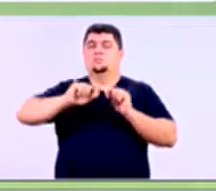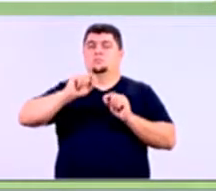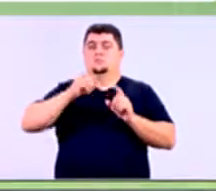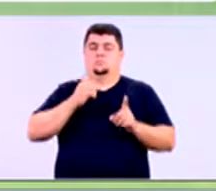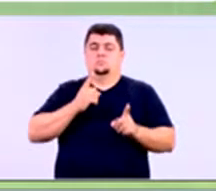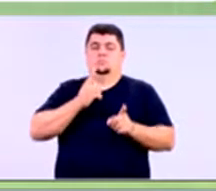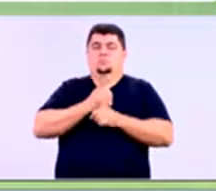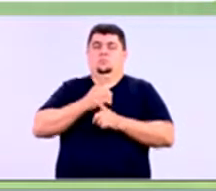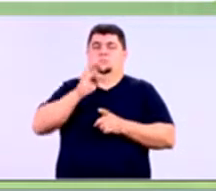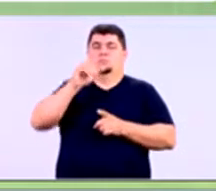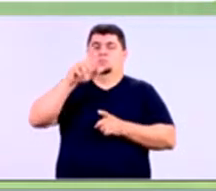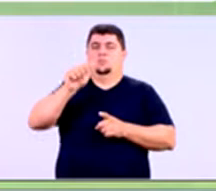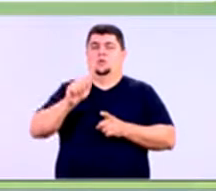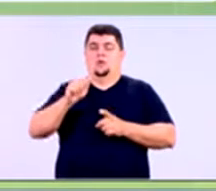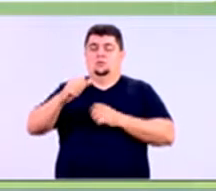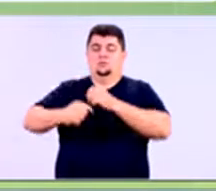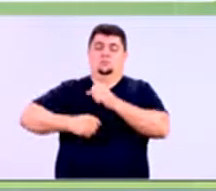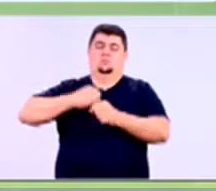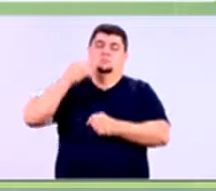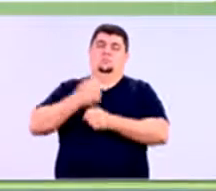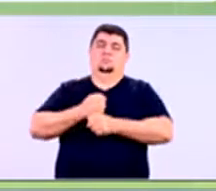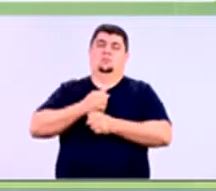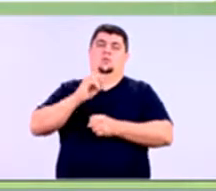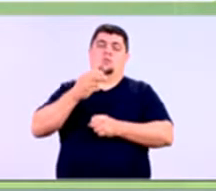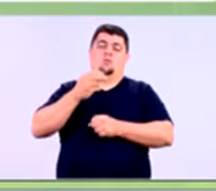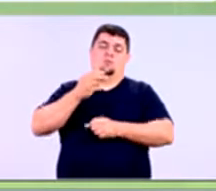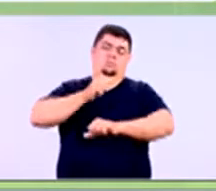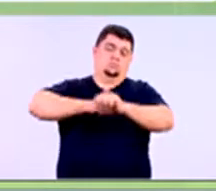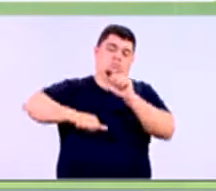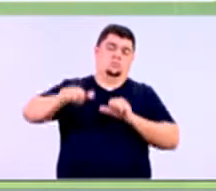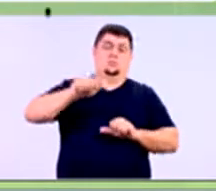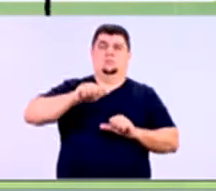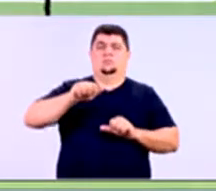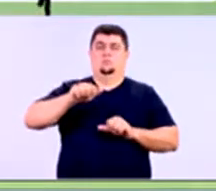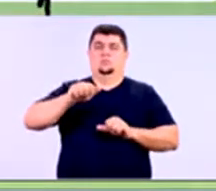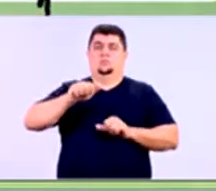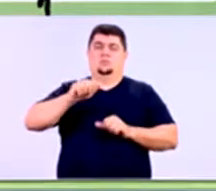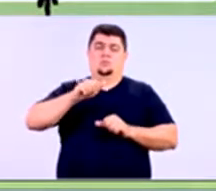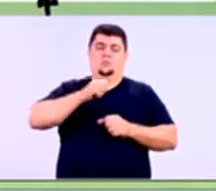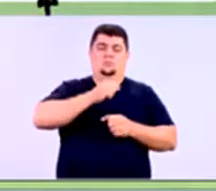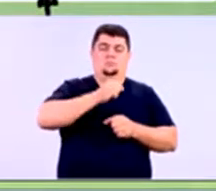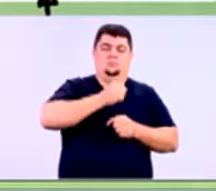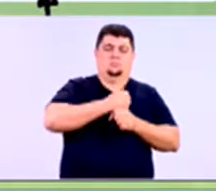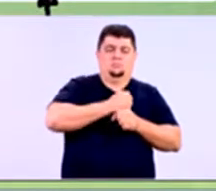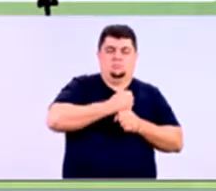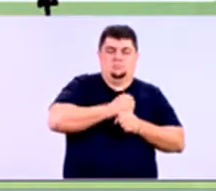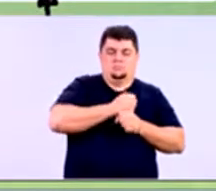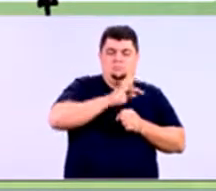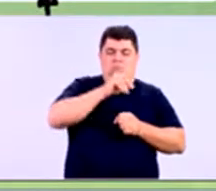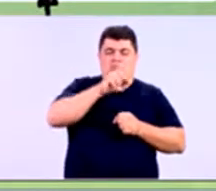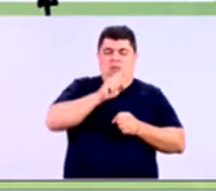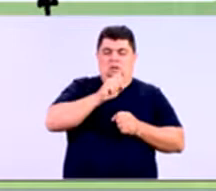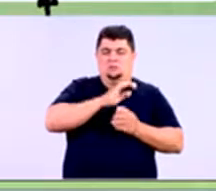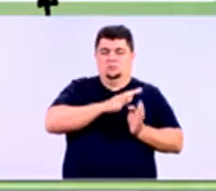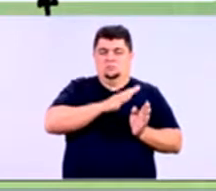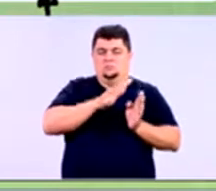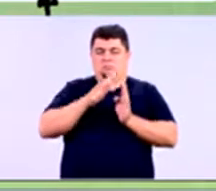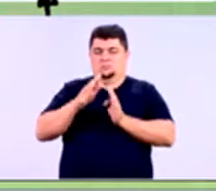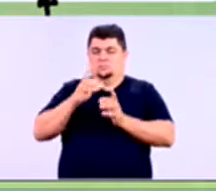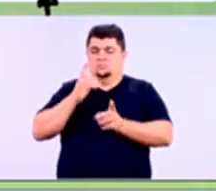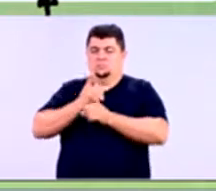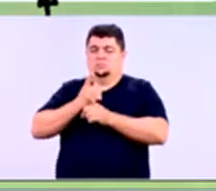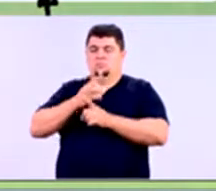uma taxa anual. Ou vice-versa. A partir de uma taxa anual, achar